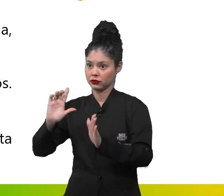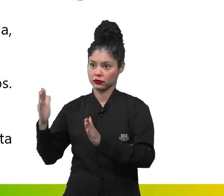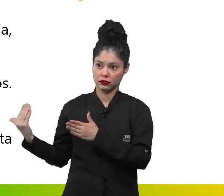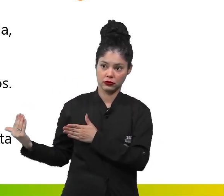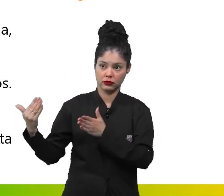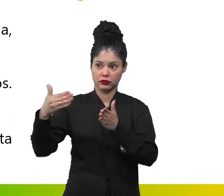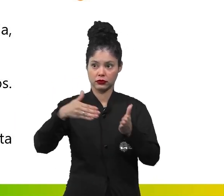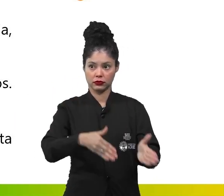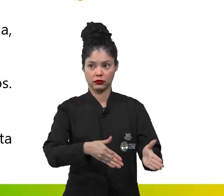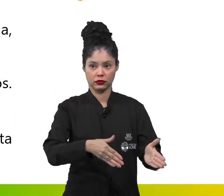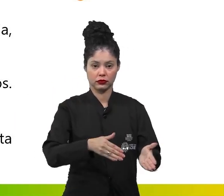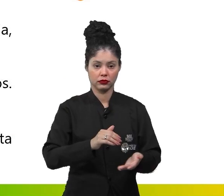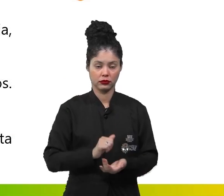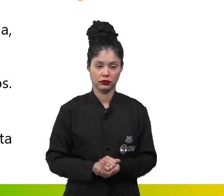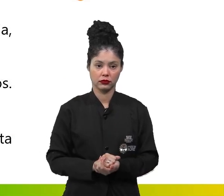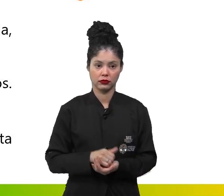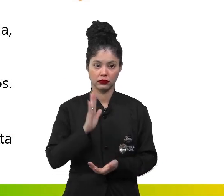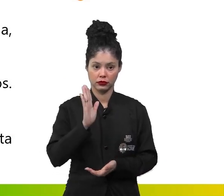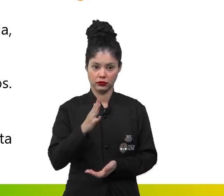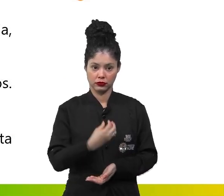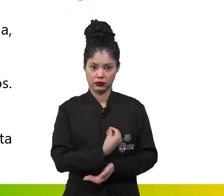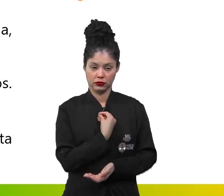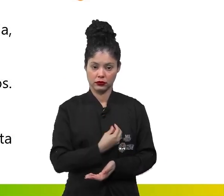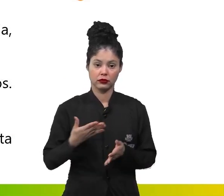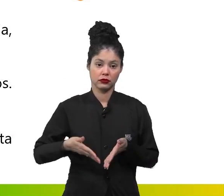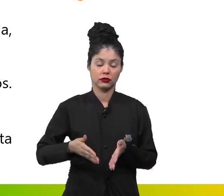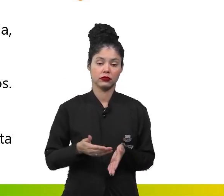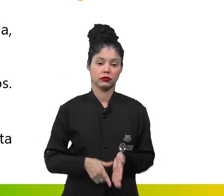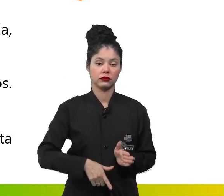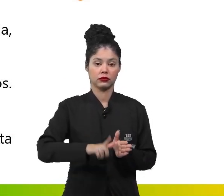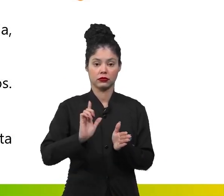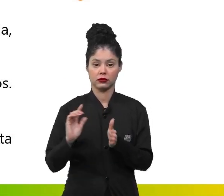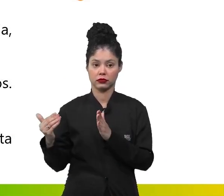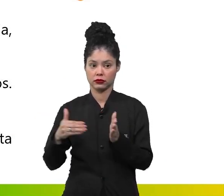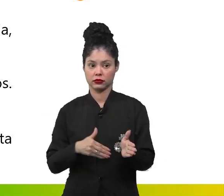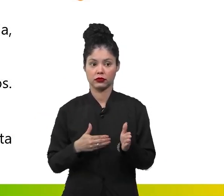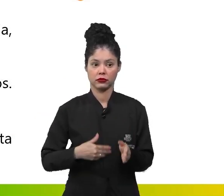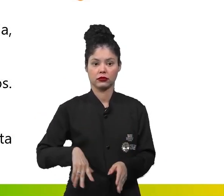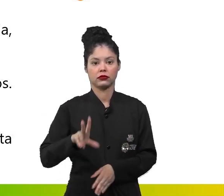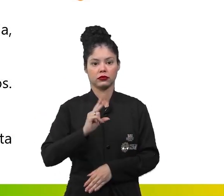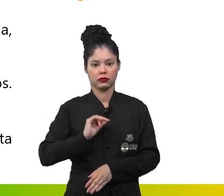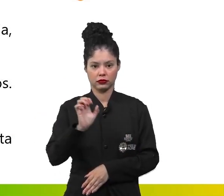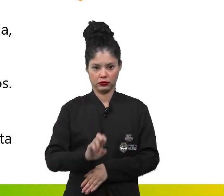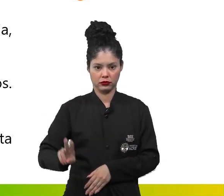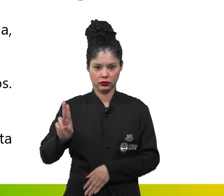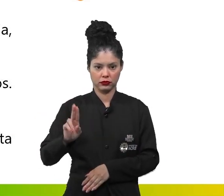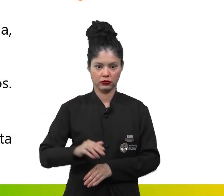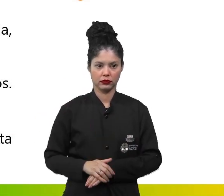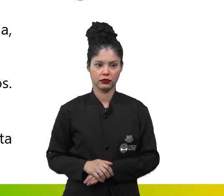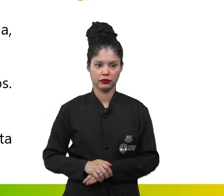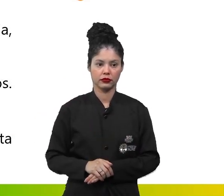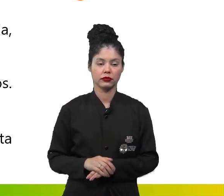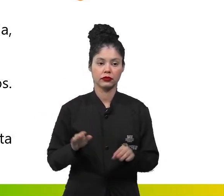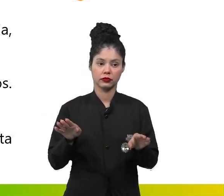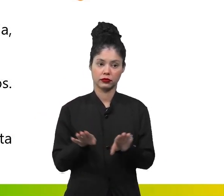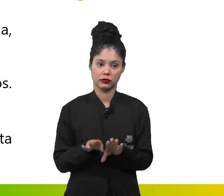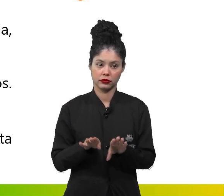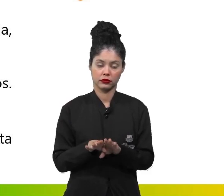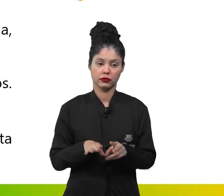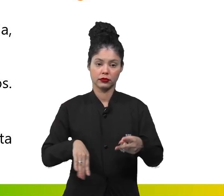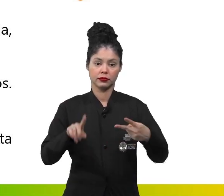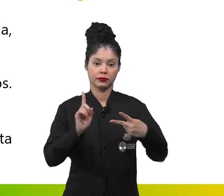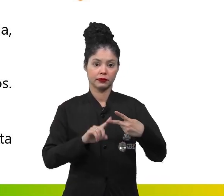aí, aliás, desculpa, que já viviam aqui antes mesmo da chegada dos europeus. A gente também tem que citar